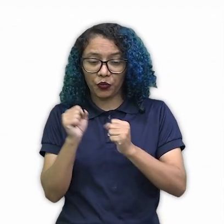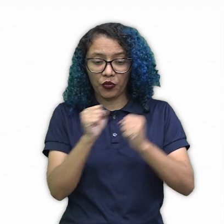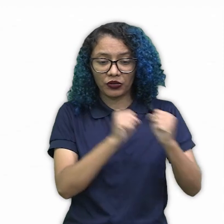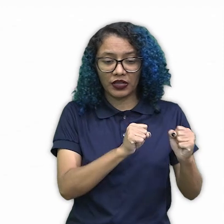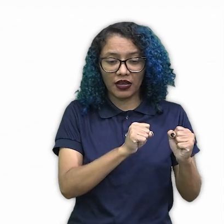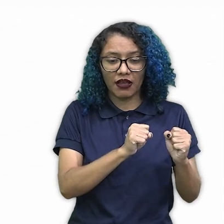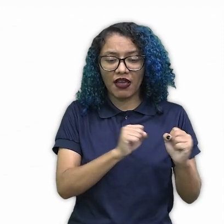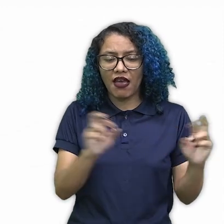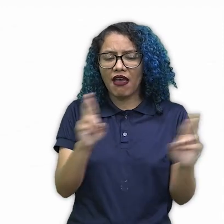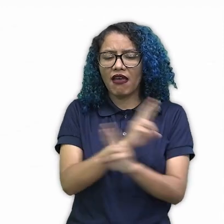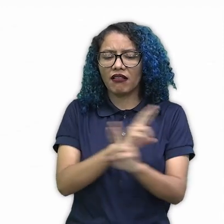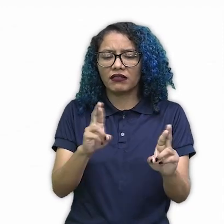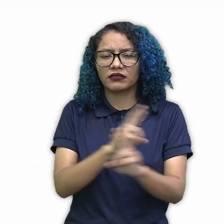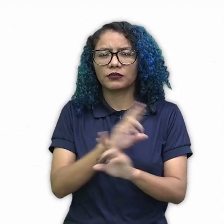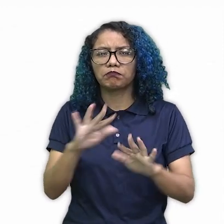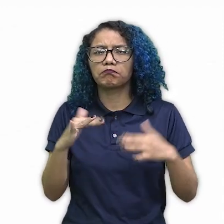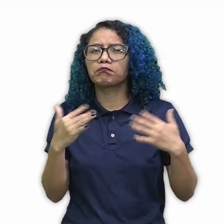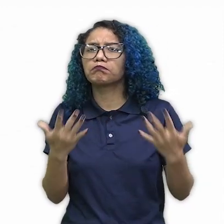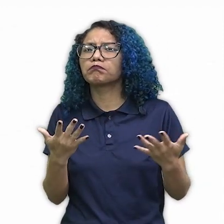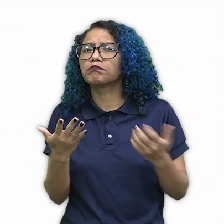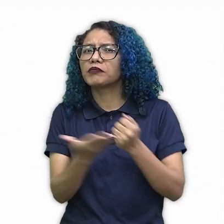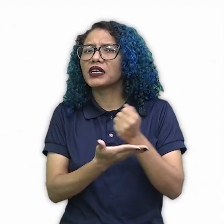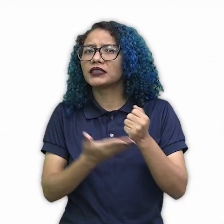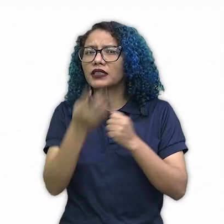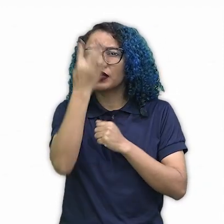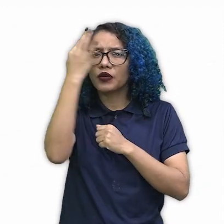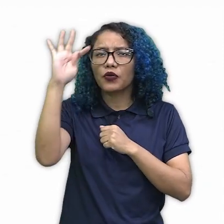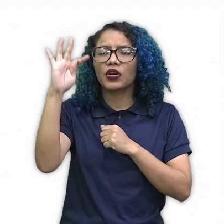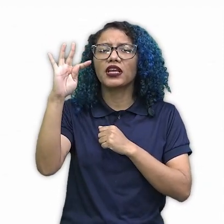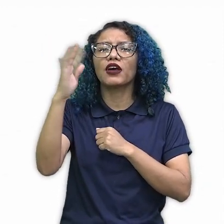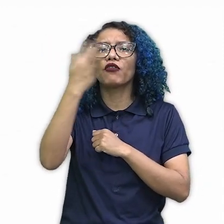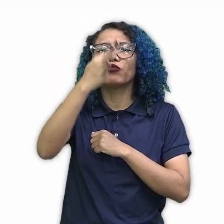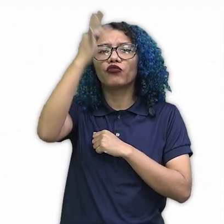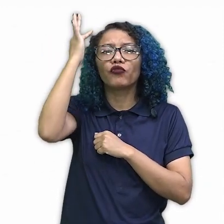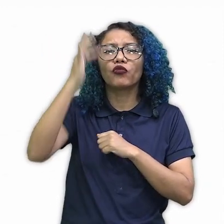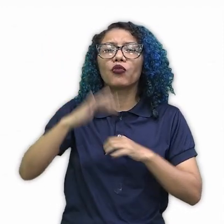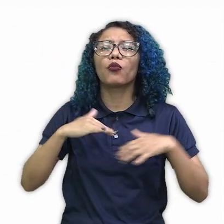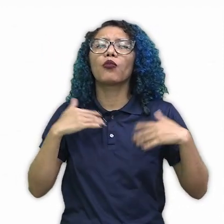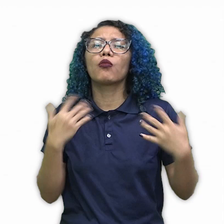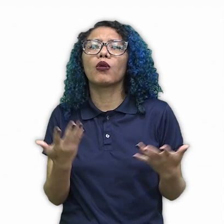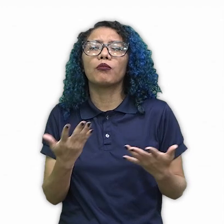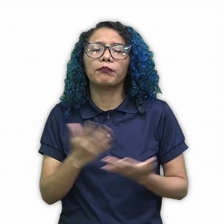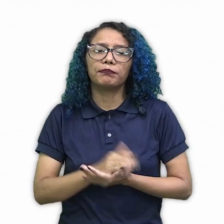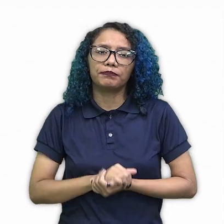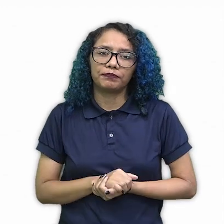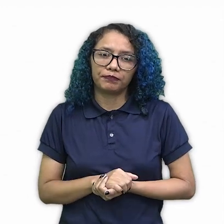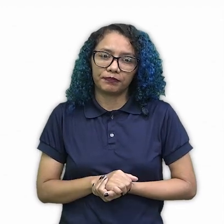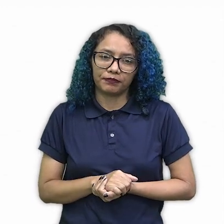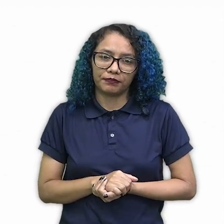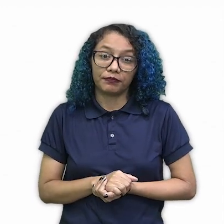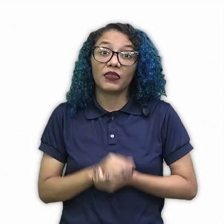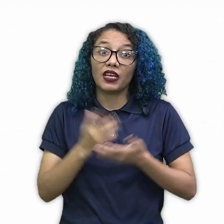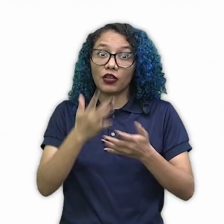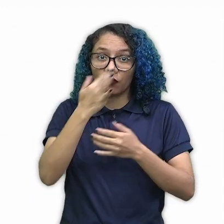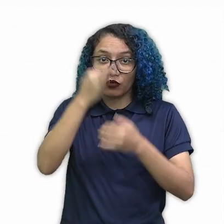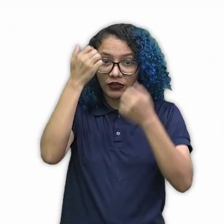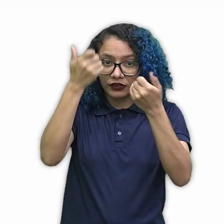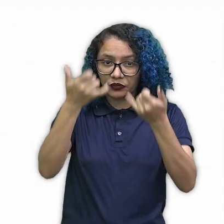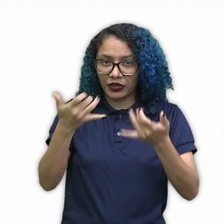poder segundo Foucault, né? E aqui Foucault começa batendo forte. Foucault diz o seguinte: